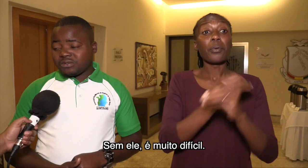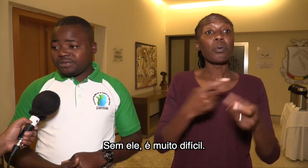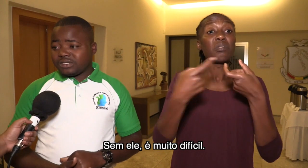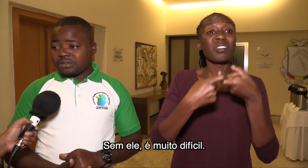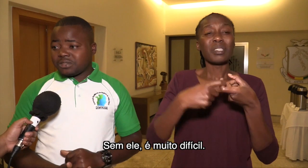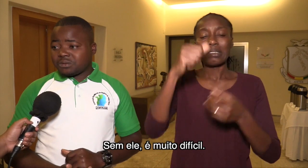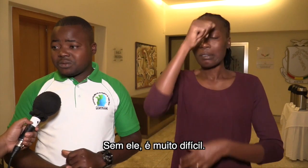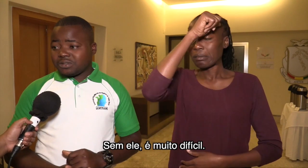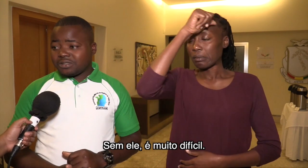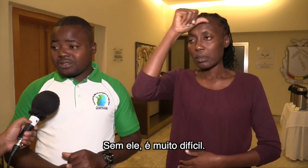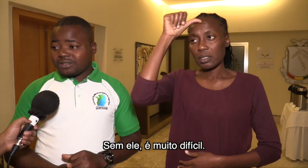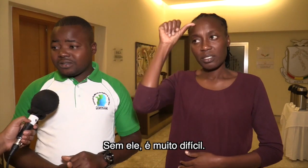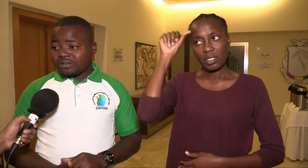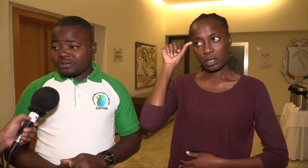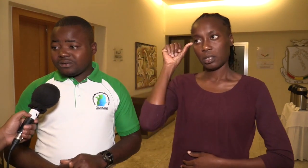é muito difícil mesmo.